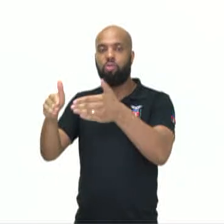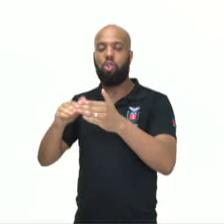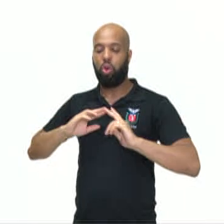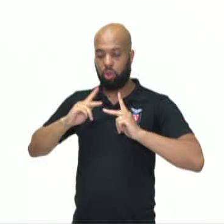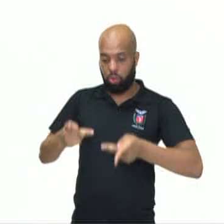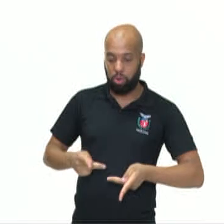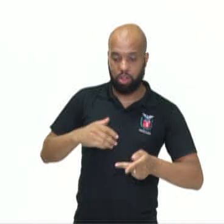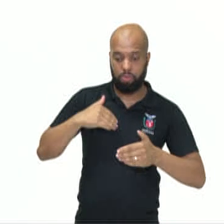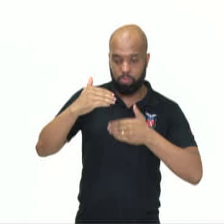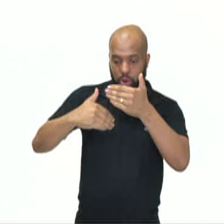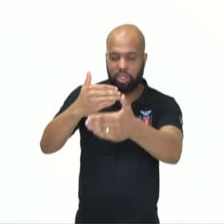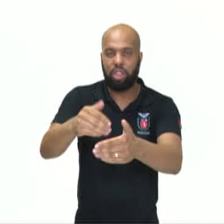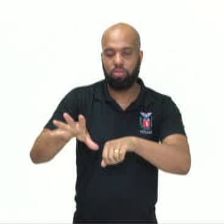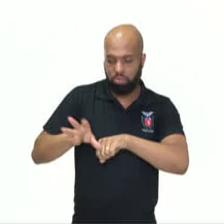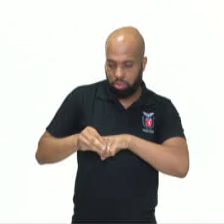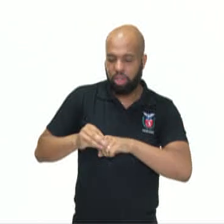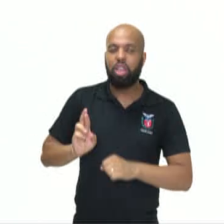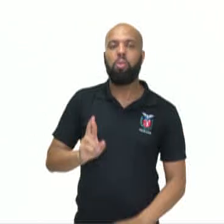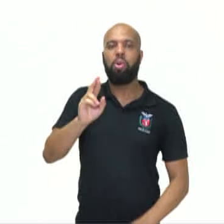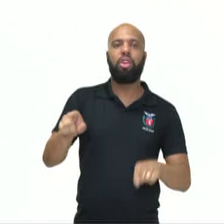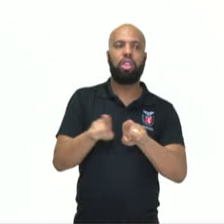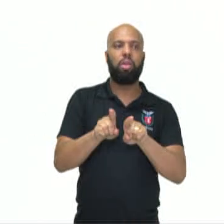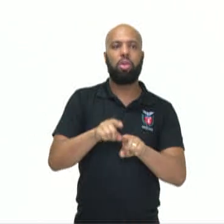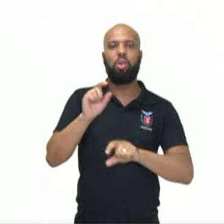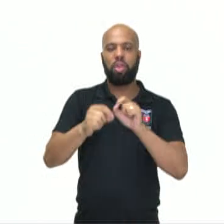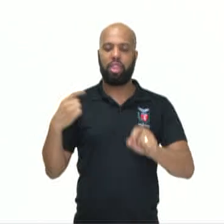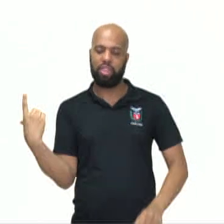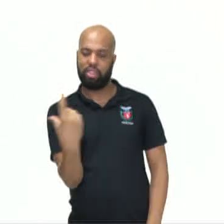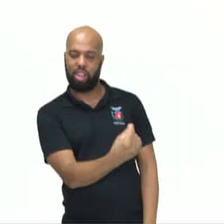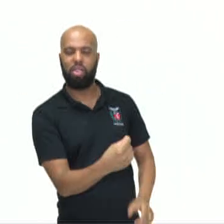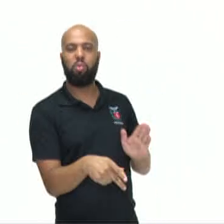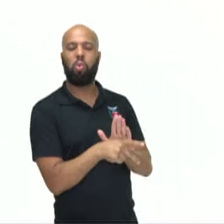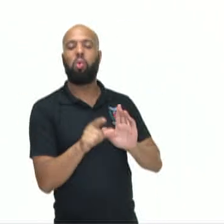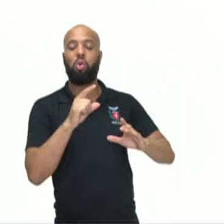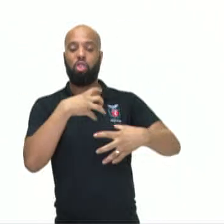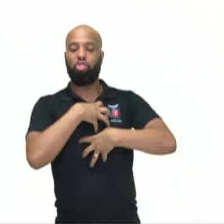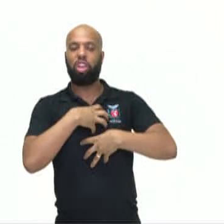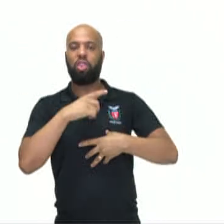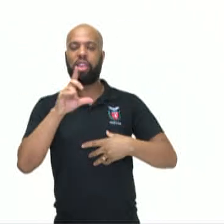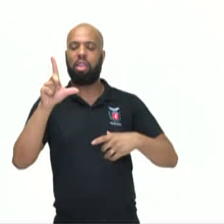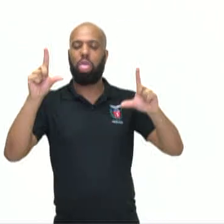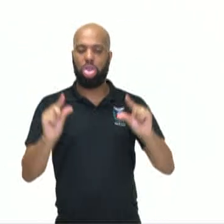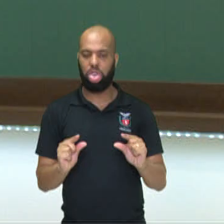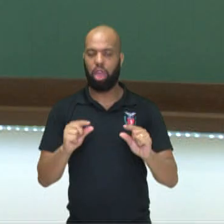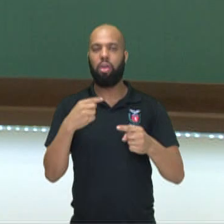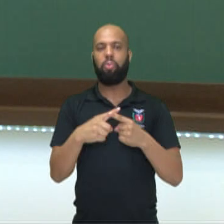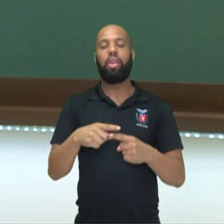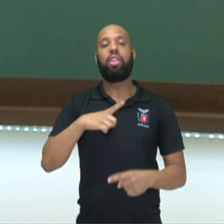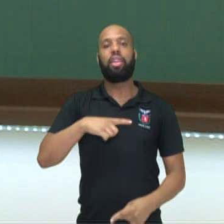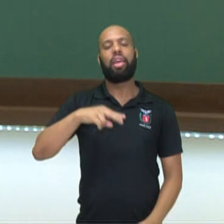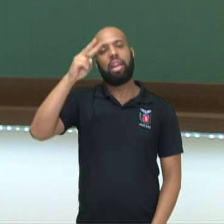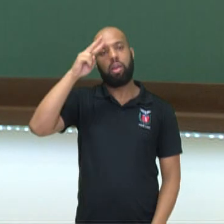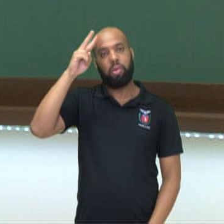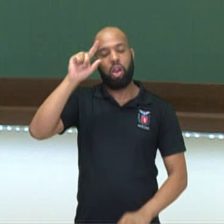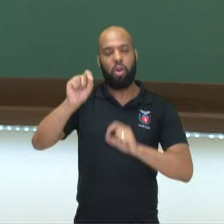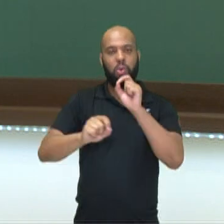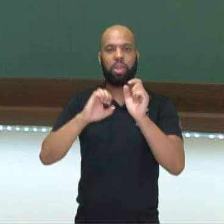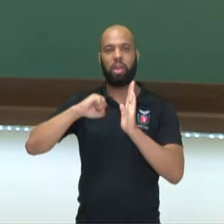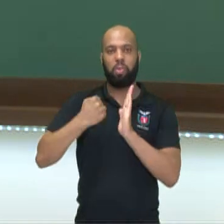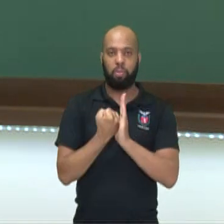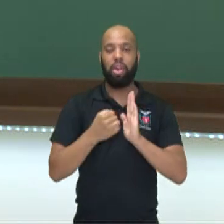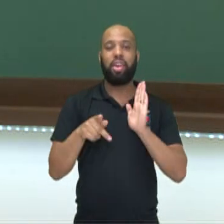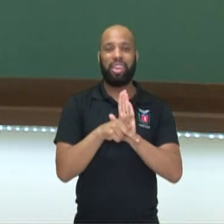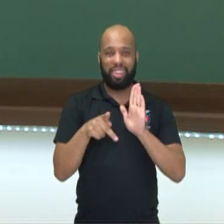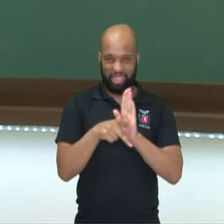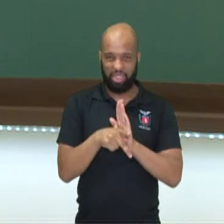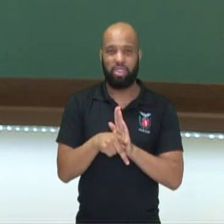do conhecimento representa também a sua saída da menoridade. Aí é só a gente lembrar o lema do iluminismo, sapere